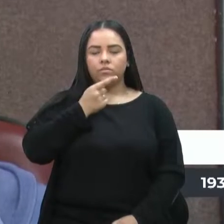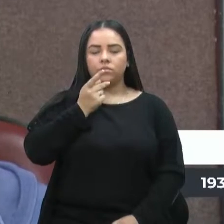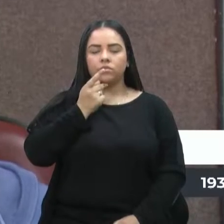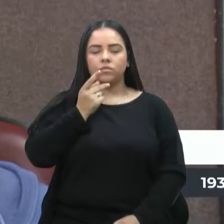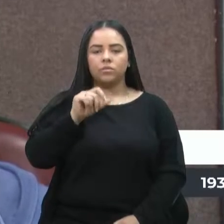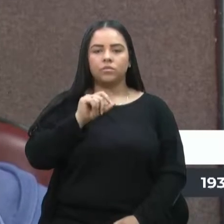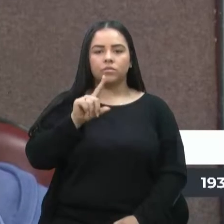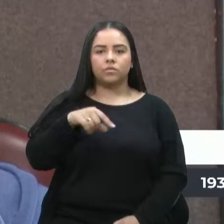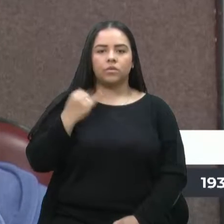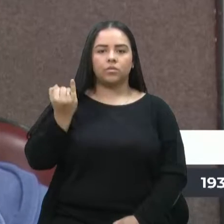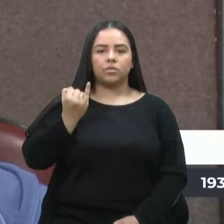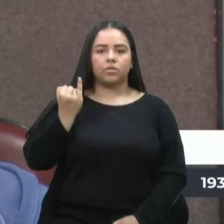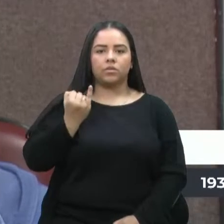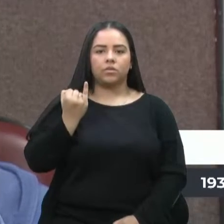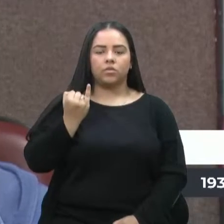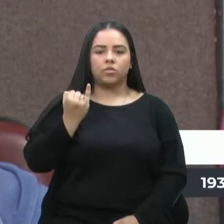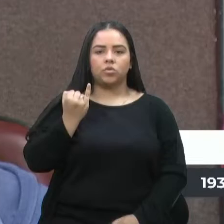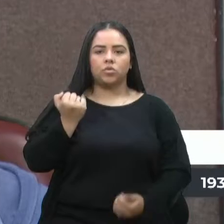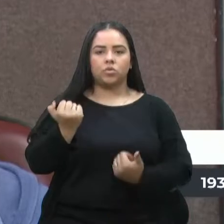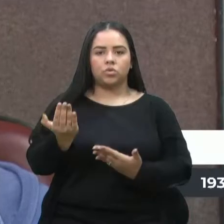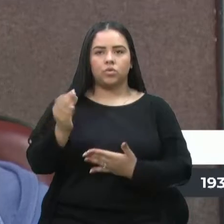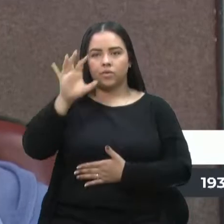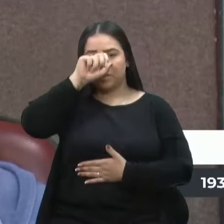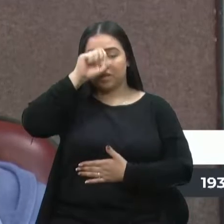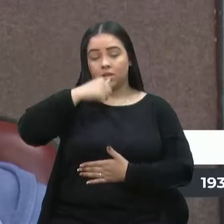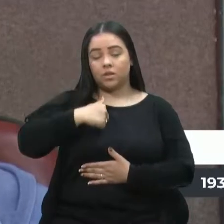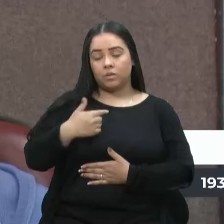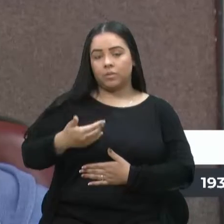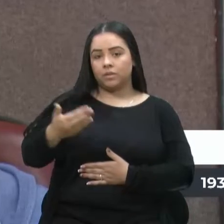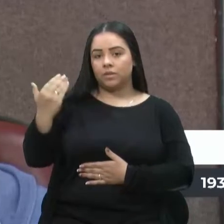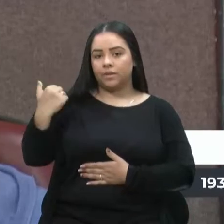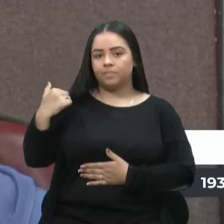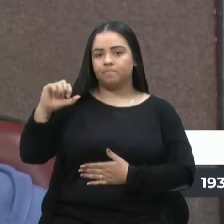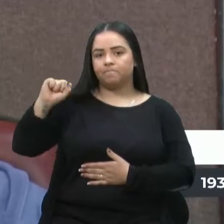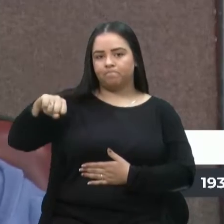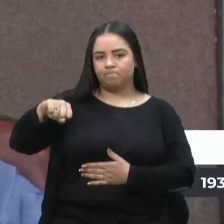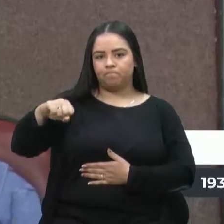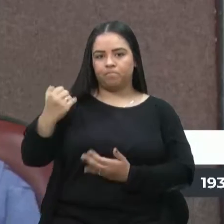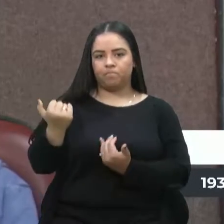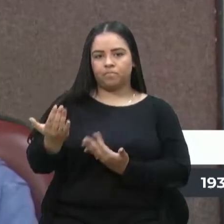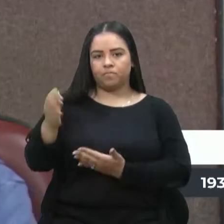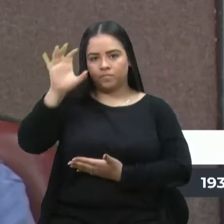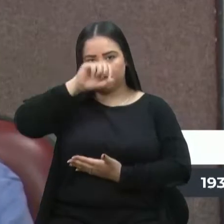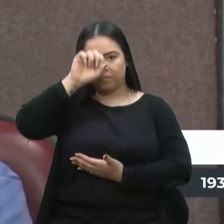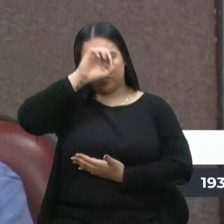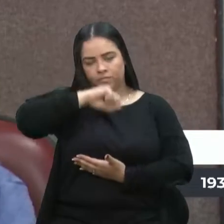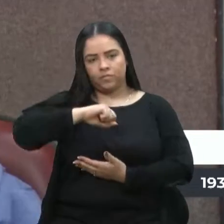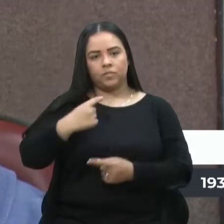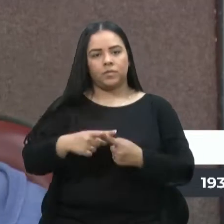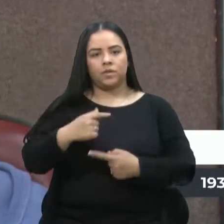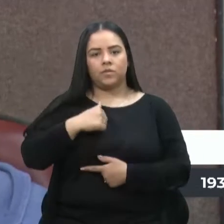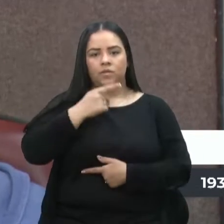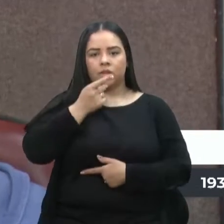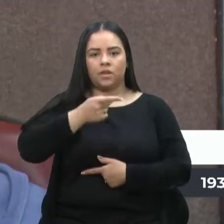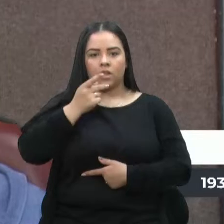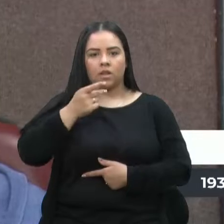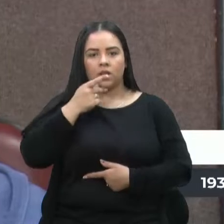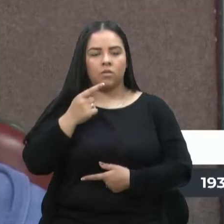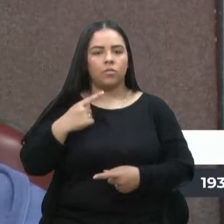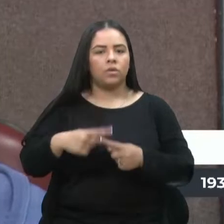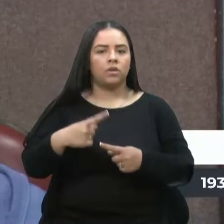jovem aprendiz que eu fui um deles na época Ainda mencionei nessa audiência pública se não fosse o jovem